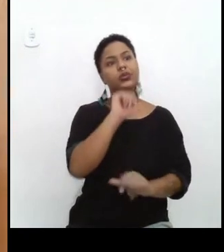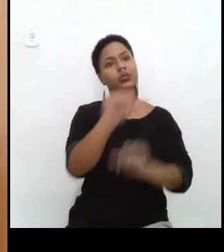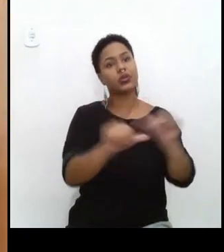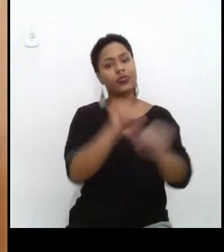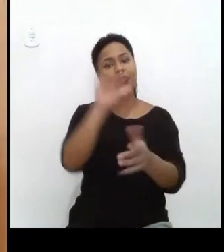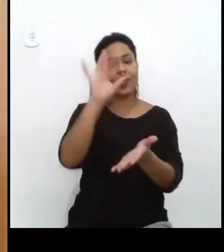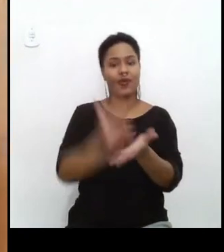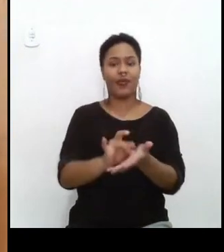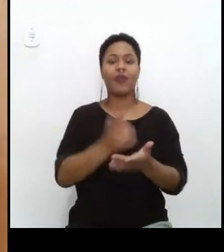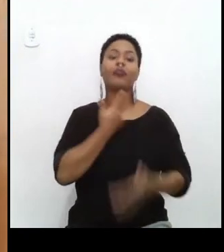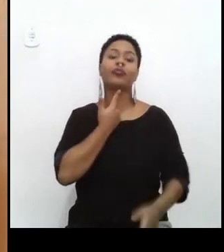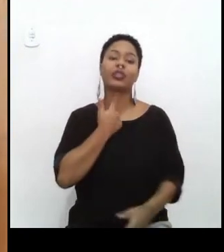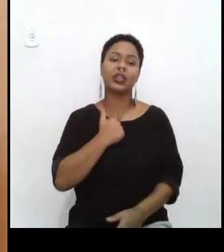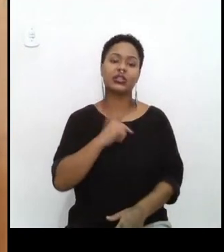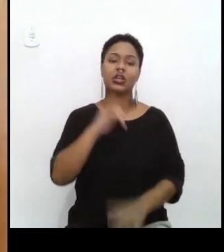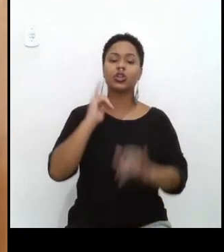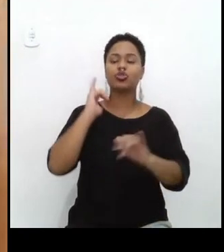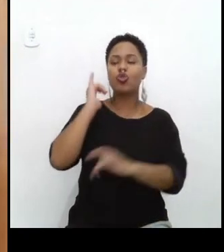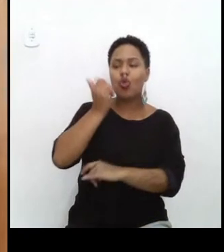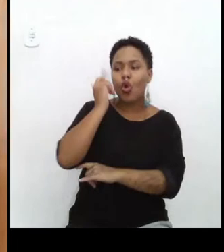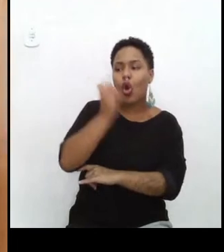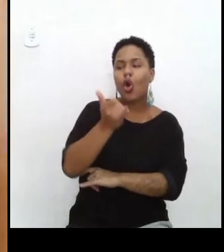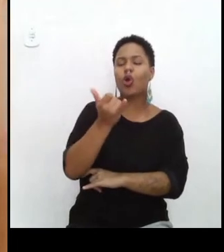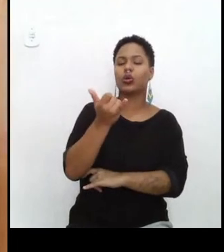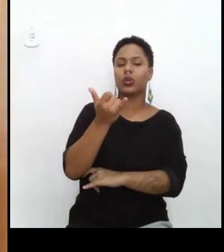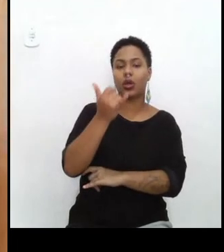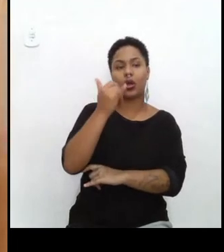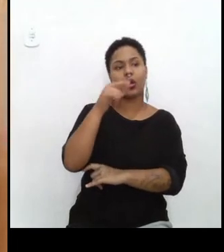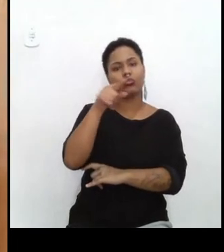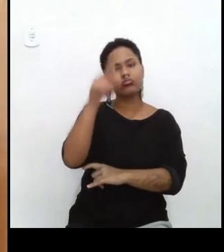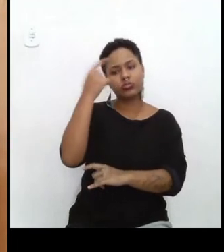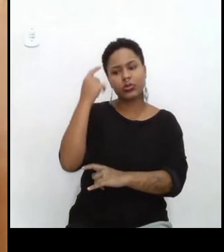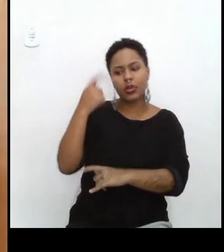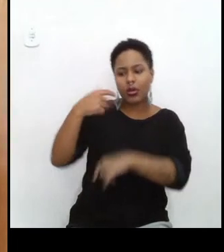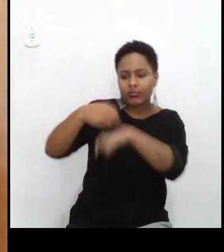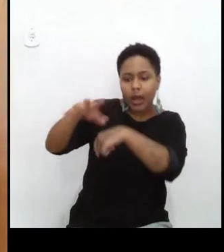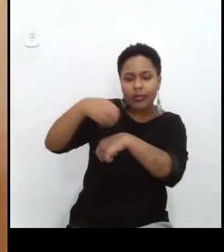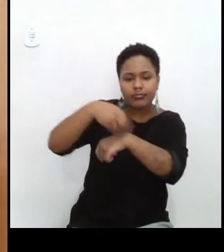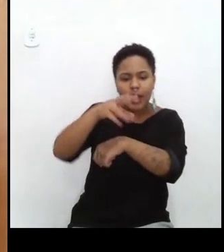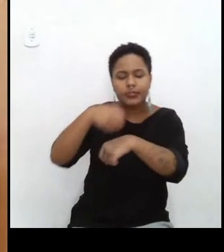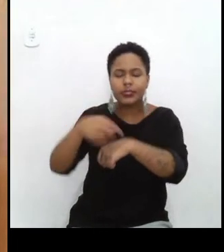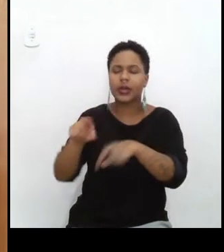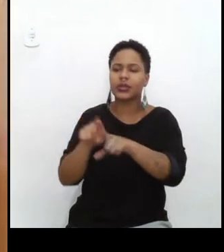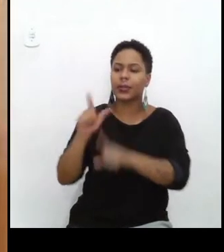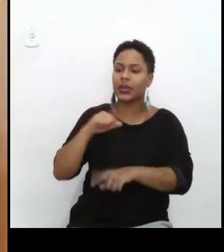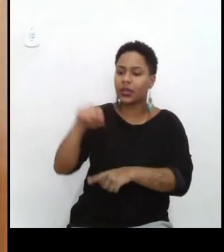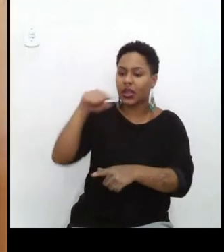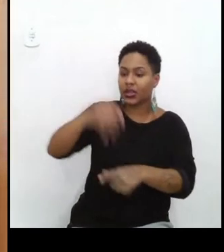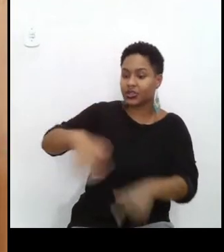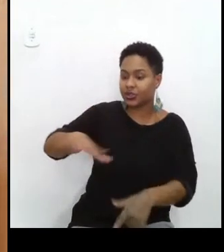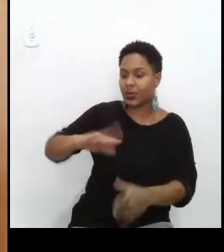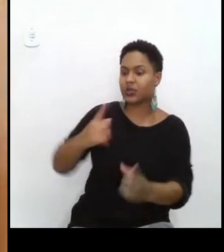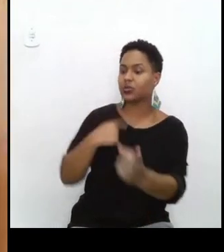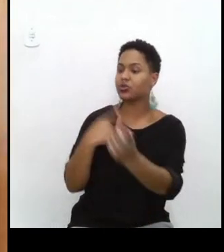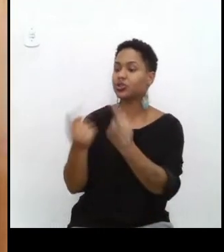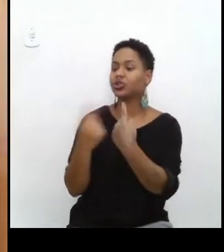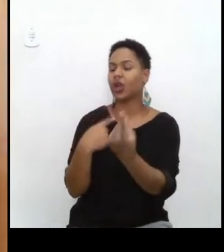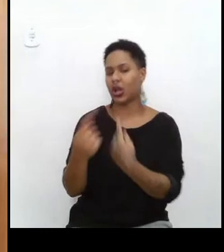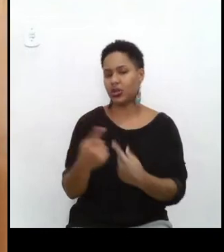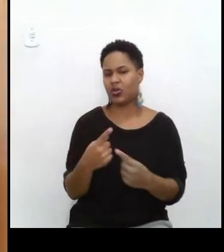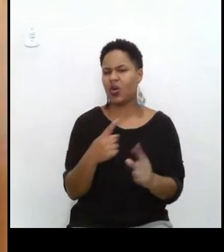quer ser uma ro no o cinema Margot and Yang outra menina que Ivo e vou